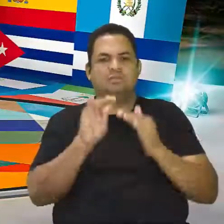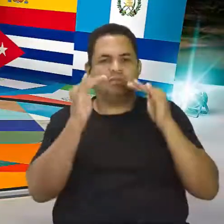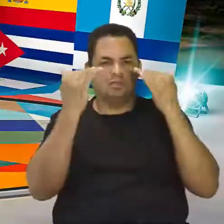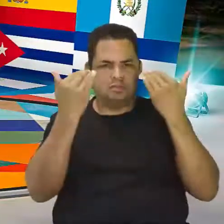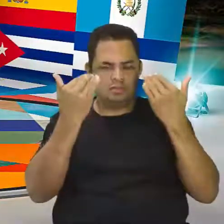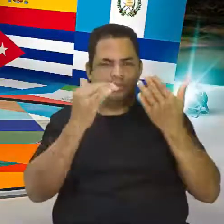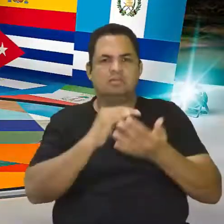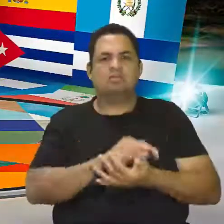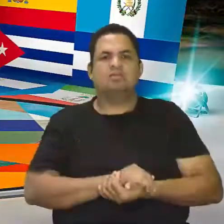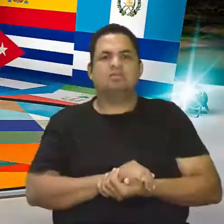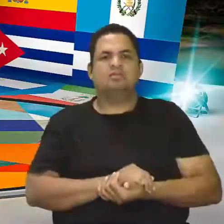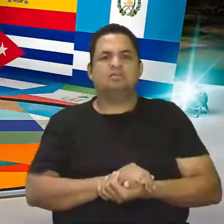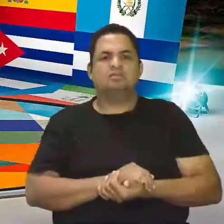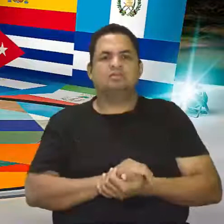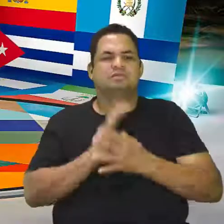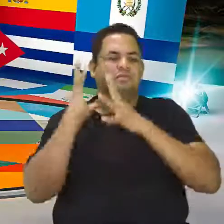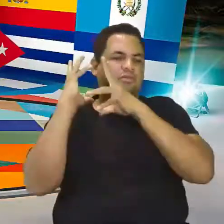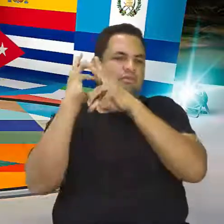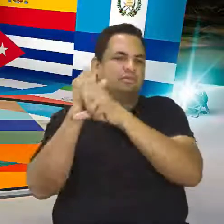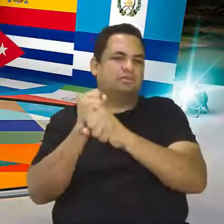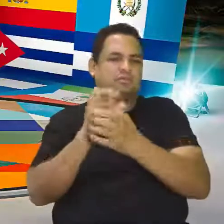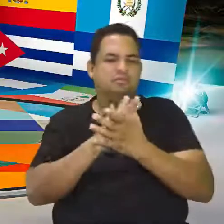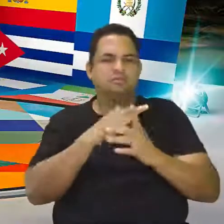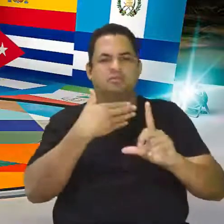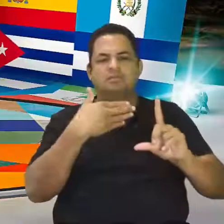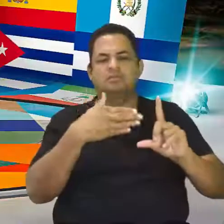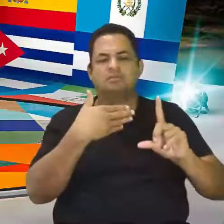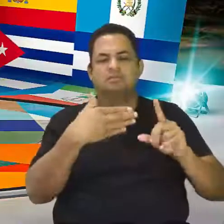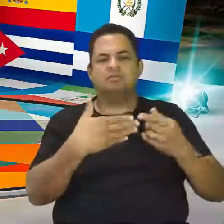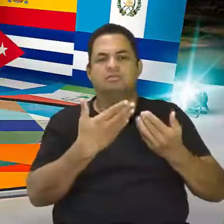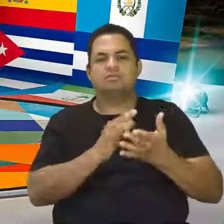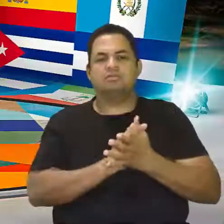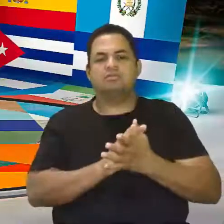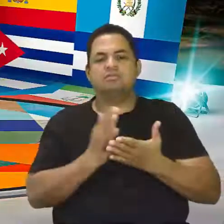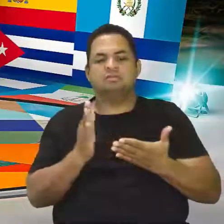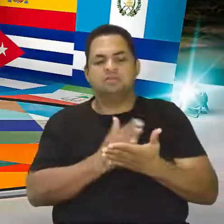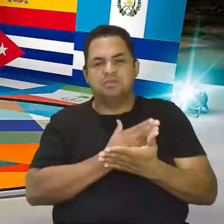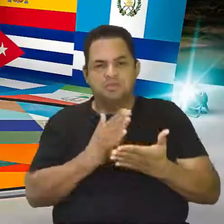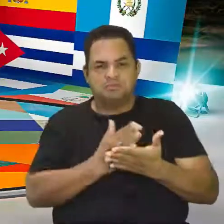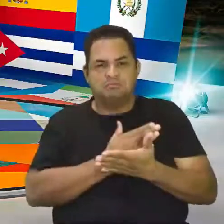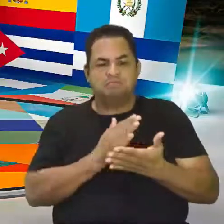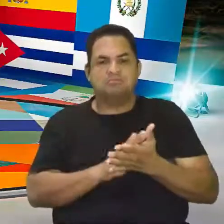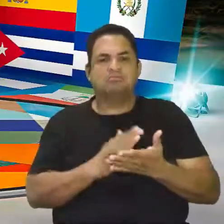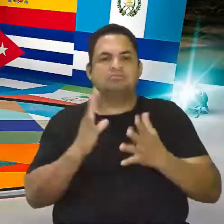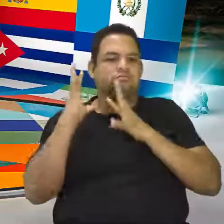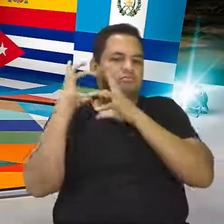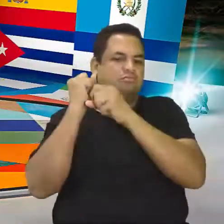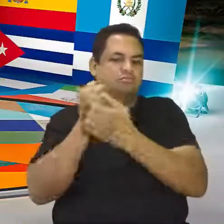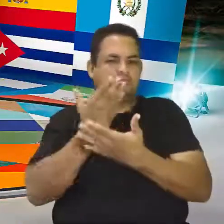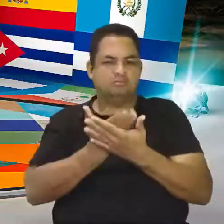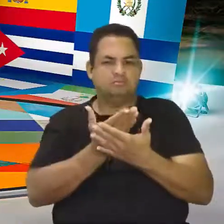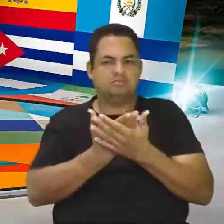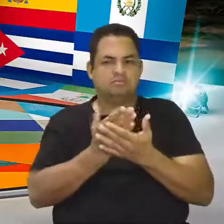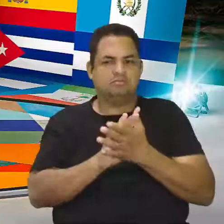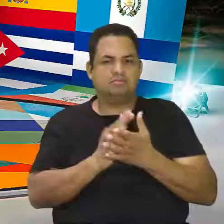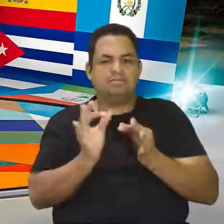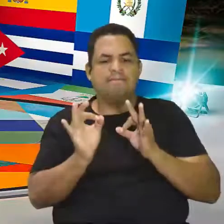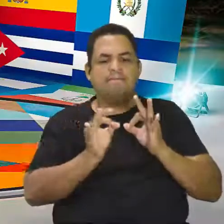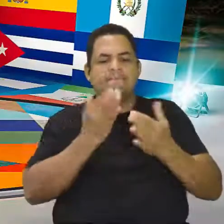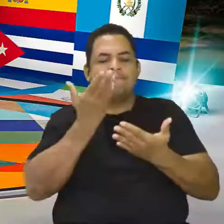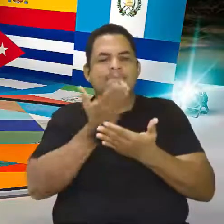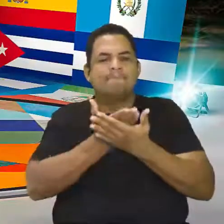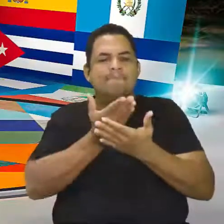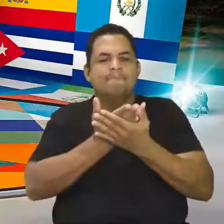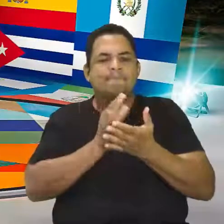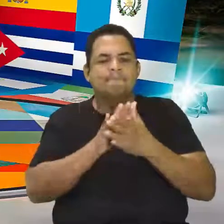bastante atenção, revisa os slides, revisa o seu material, revisa a aula, se prepara,